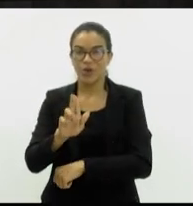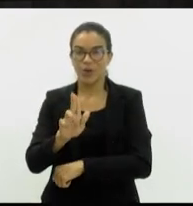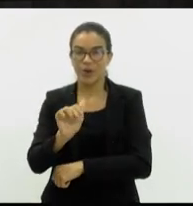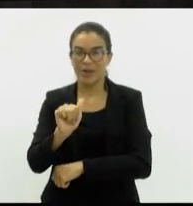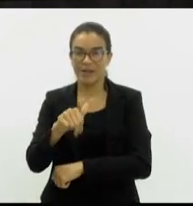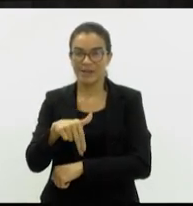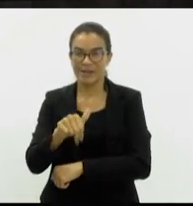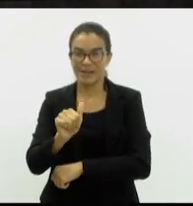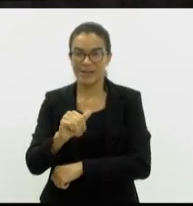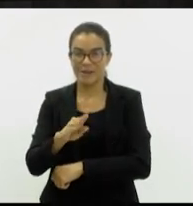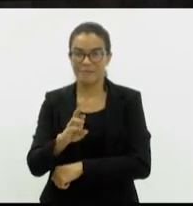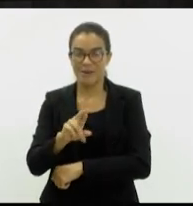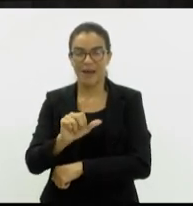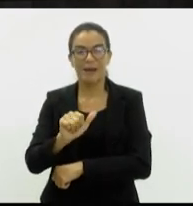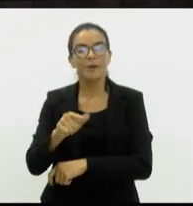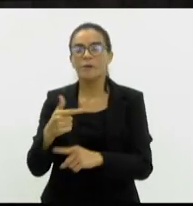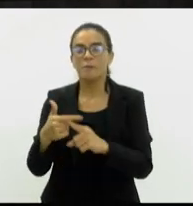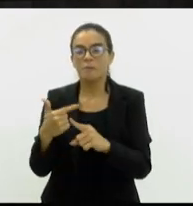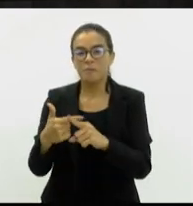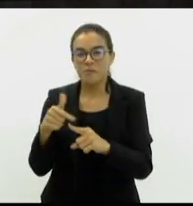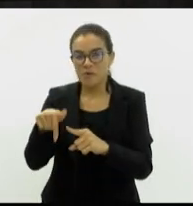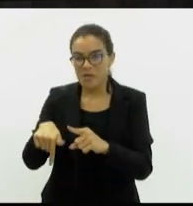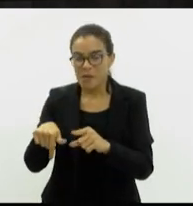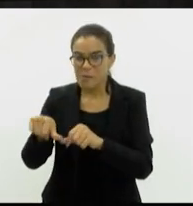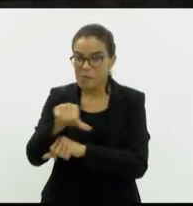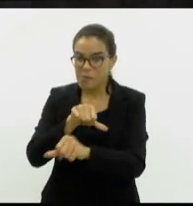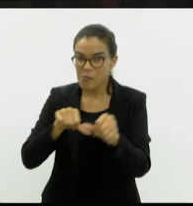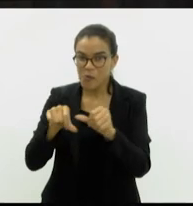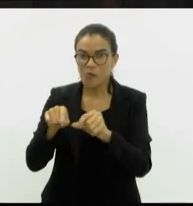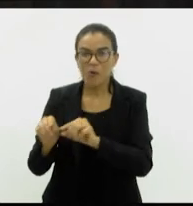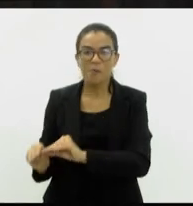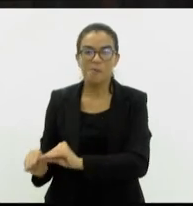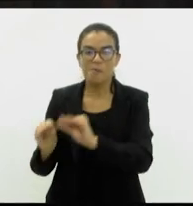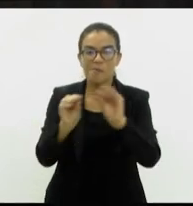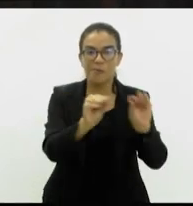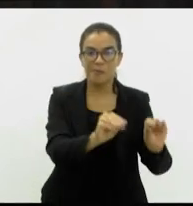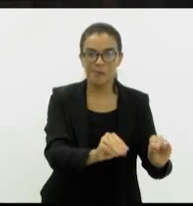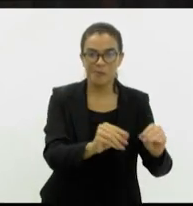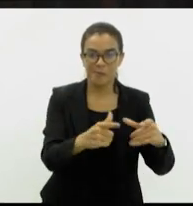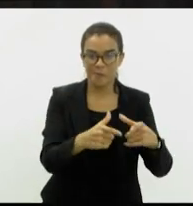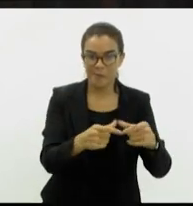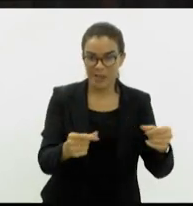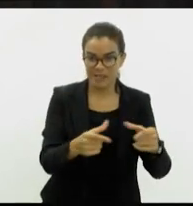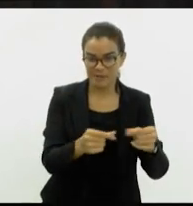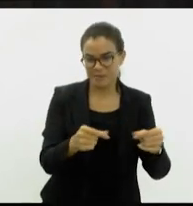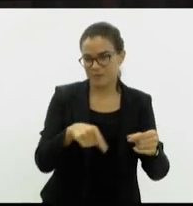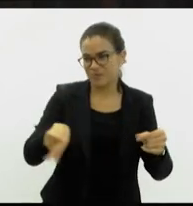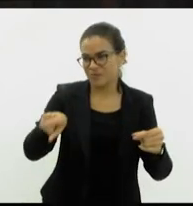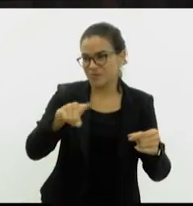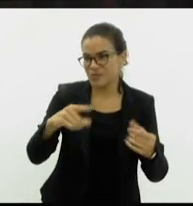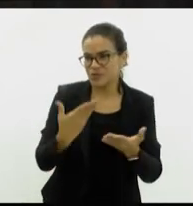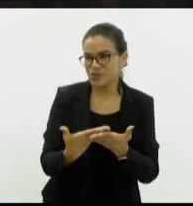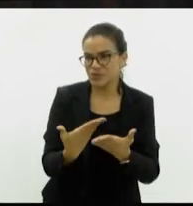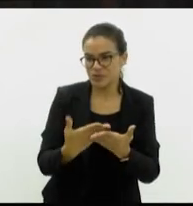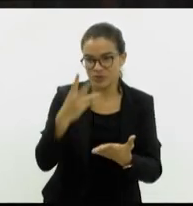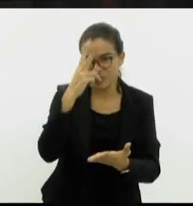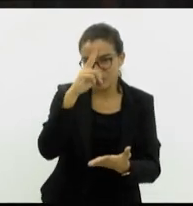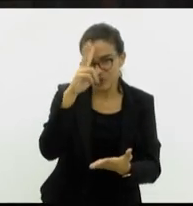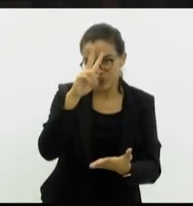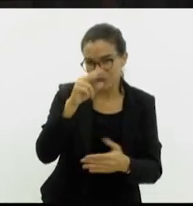ida da capital para Brasília os historiadores já ouviram falar